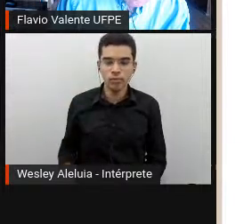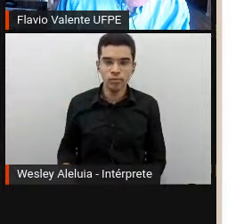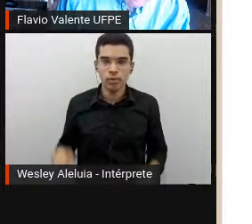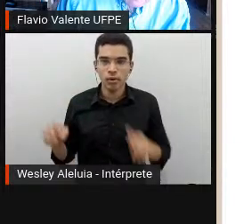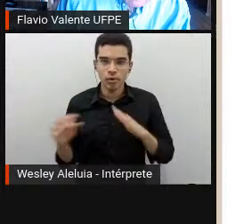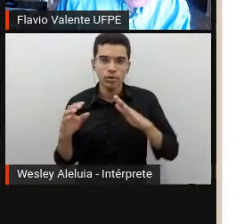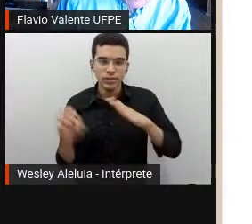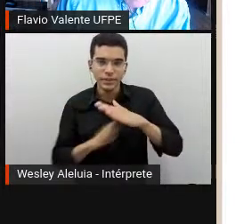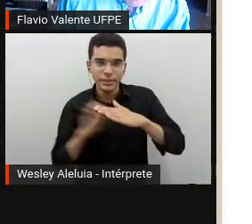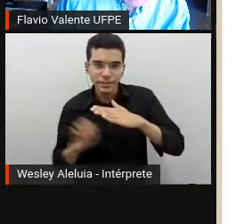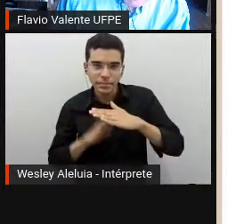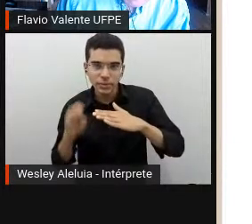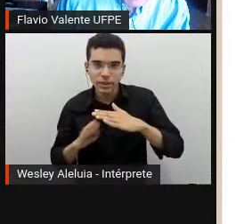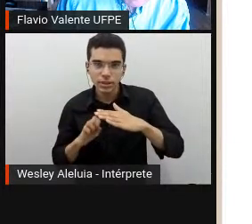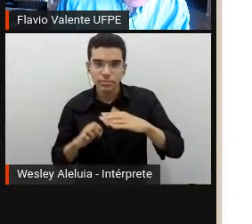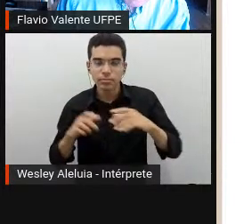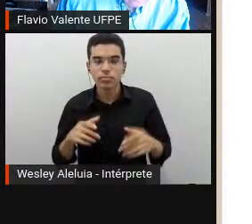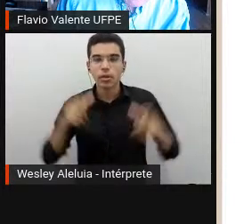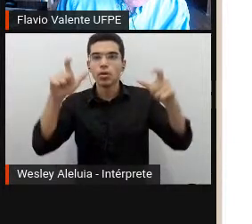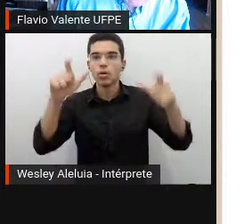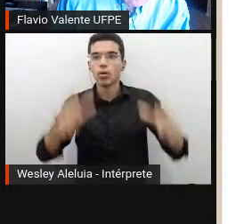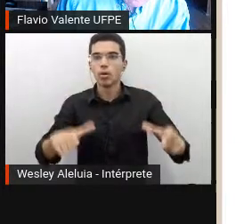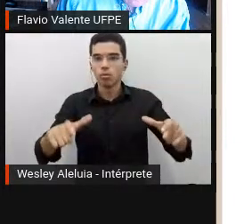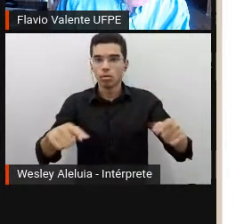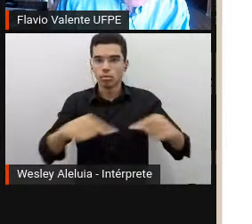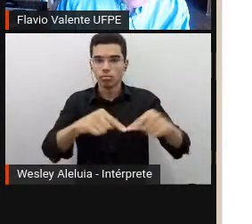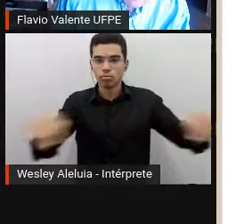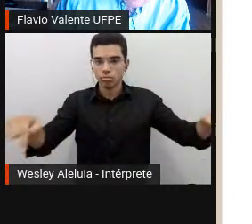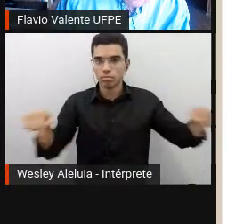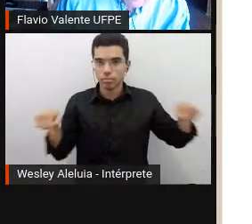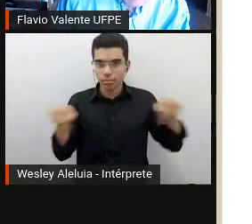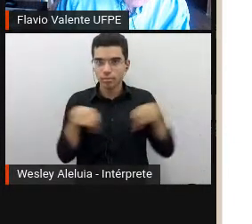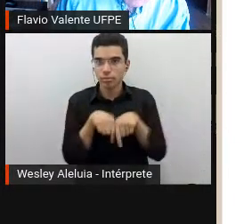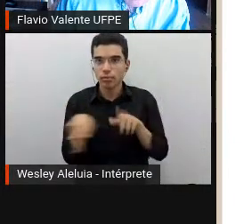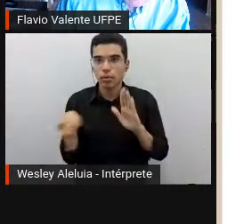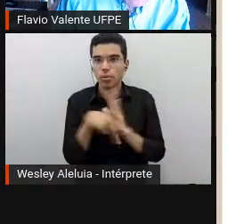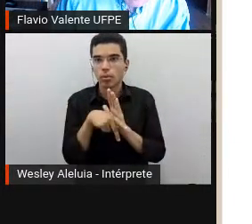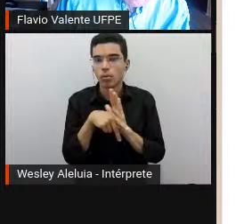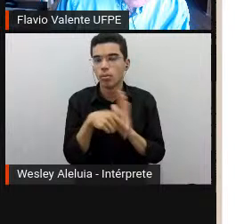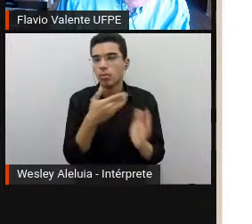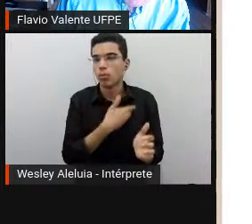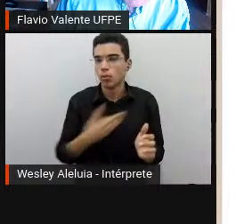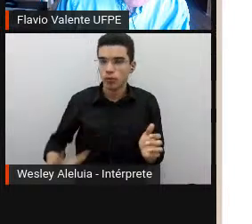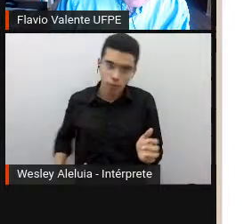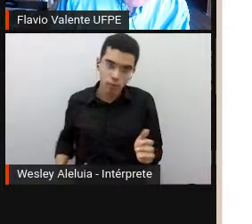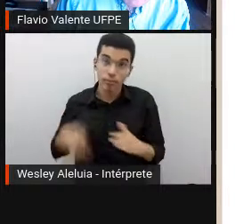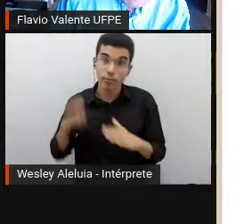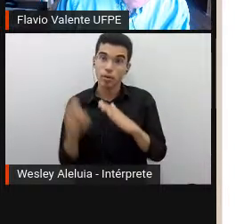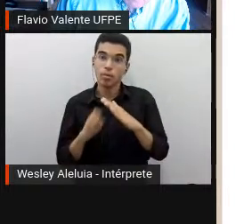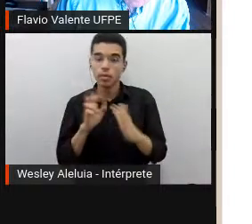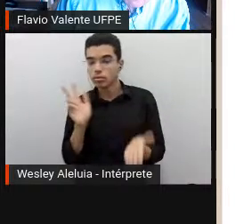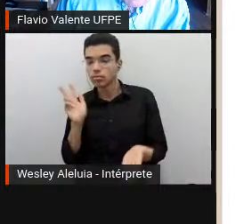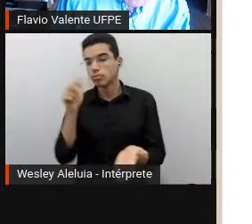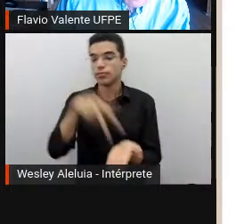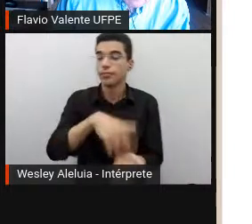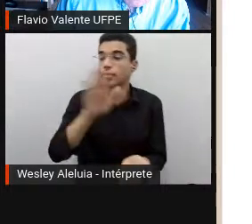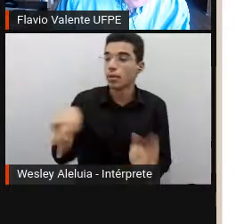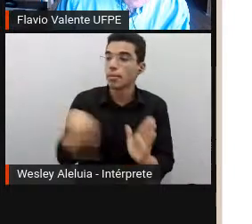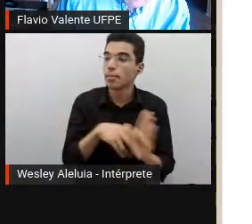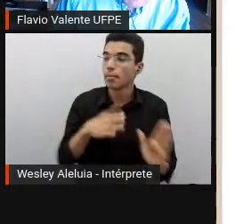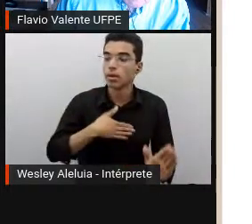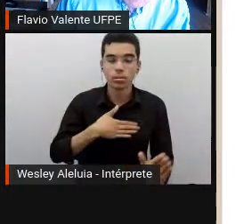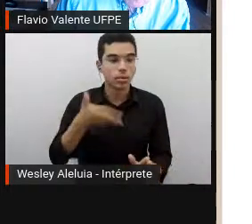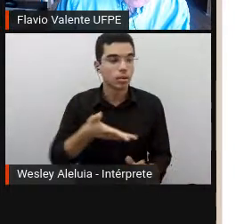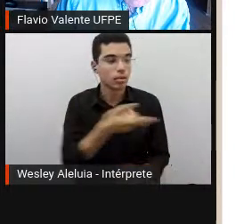que tomam terras públicas, que estão em posse de posseiros, legal, próprio posse legal de posseiros, ou tentam tirá-los